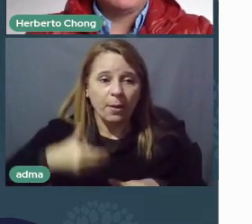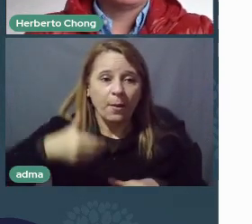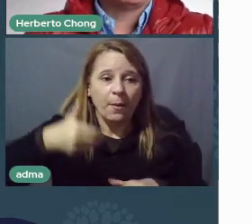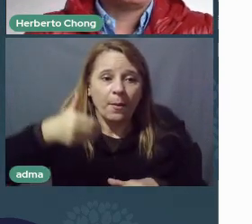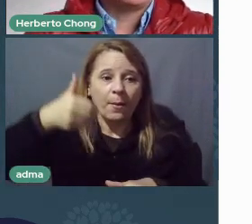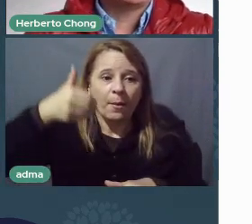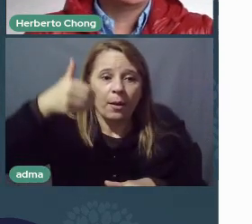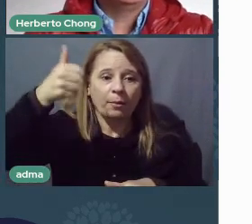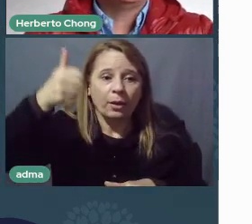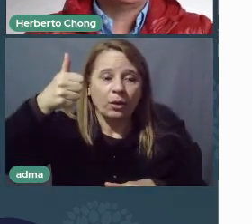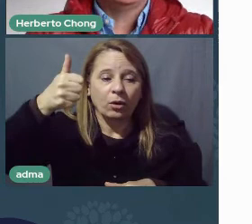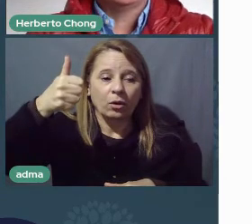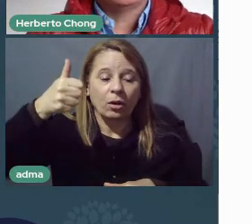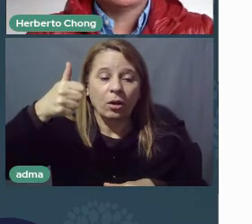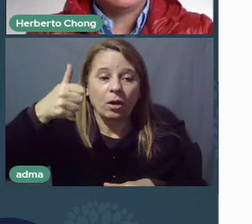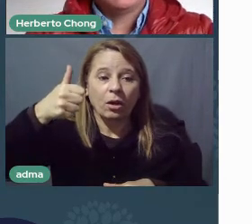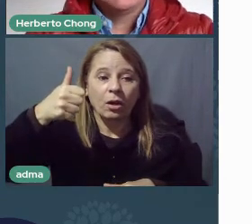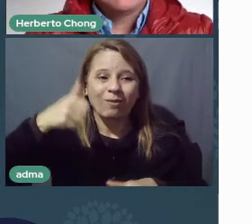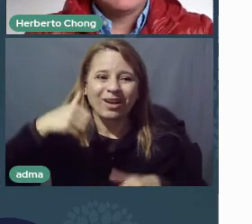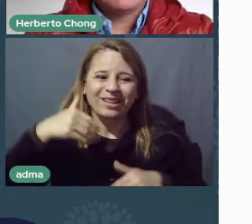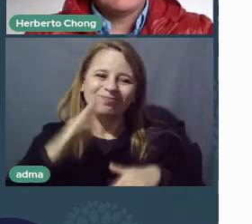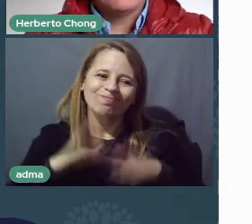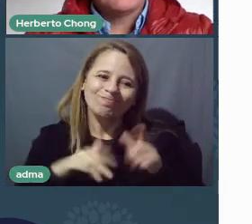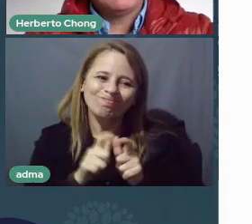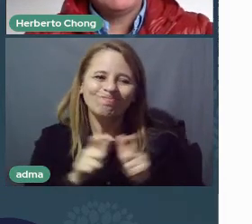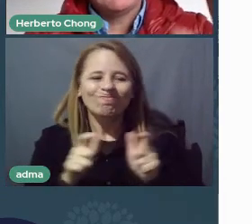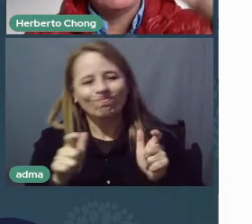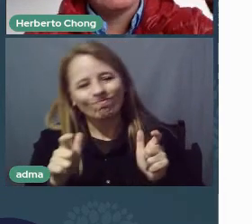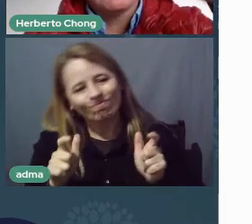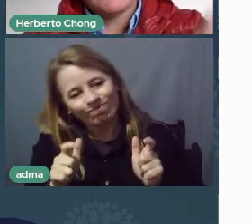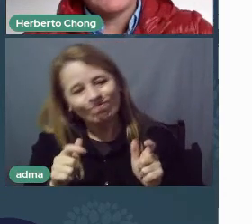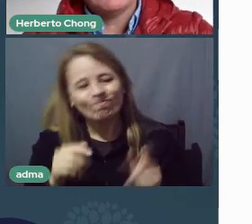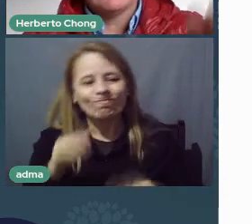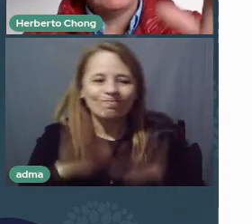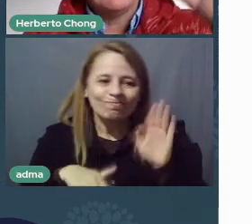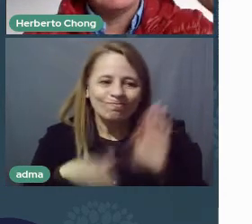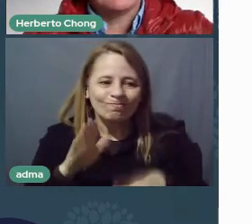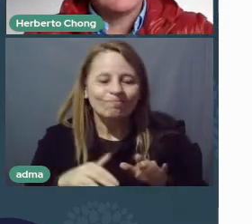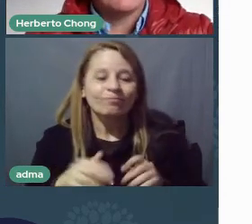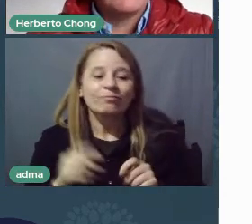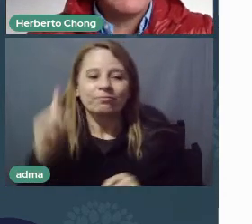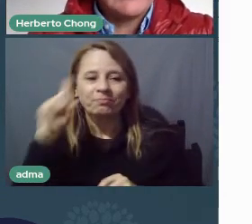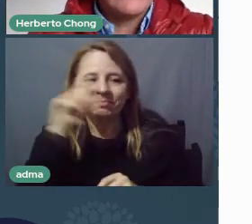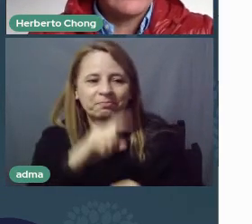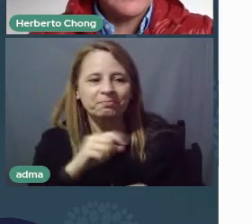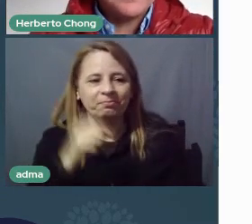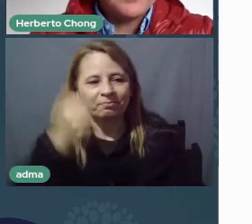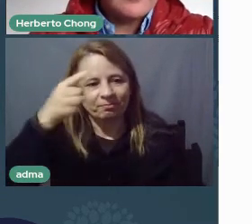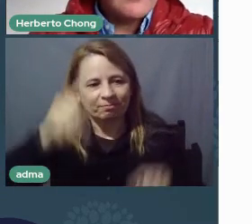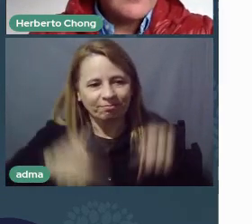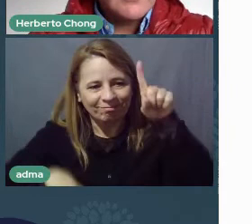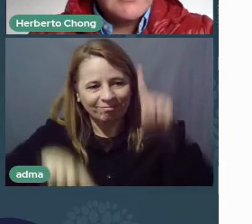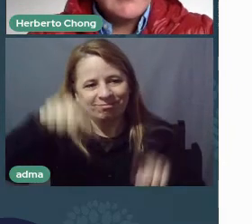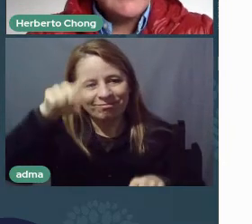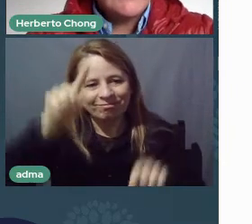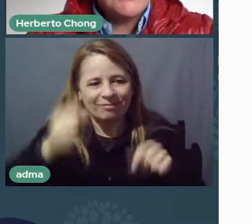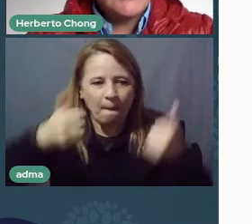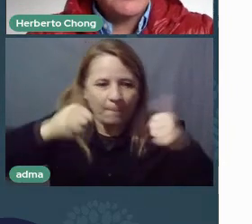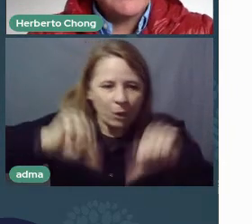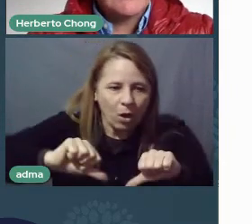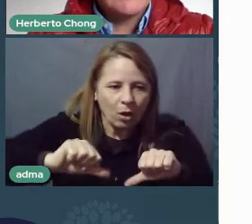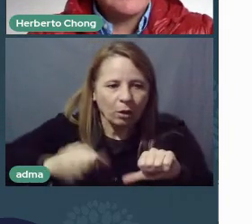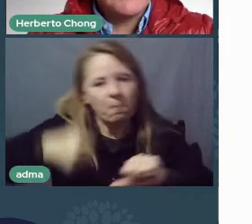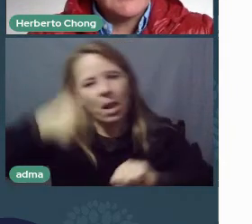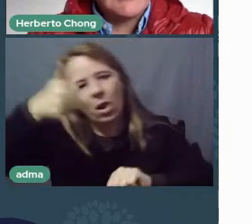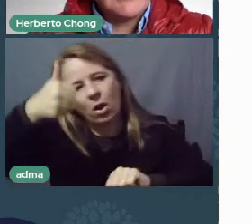melhorar, mas boa parte deles sim, a gente sabe. Mas é justamente esse o comportamento da doença, de altos e baixos. E a